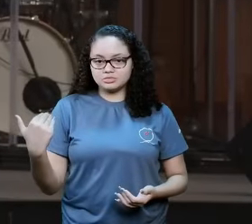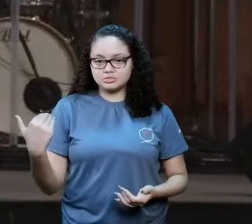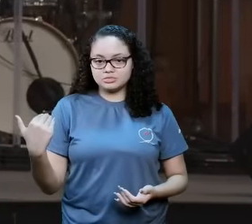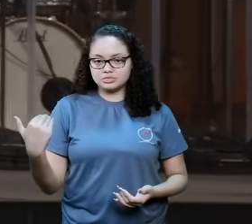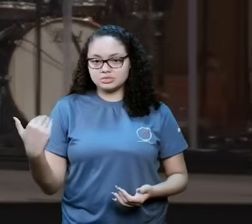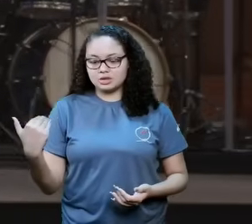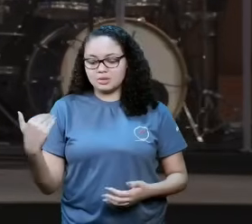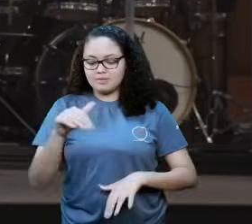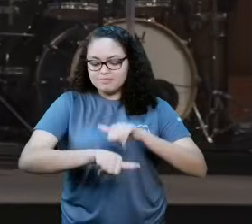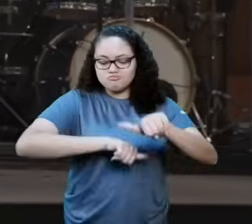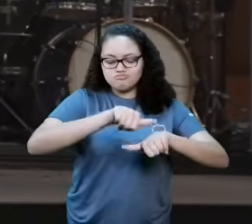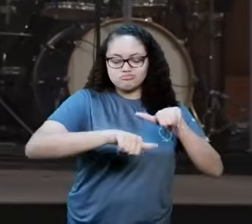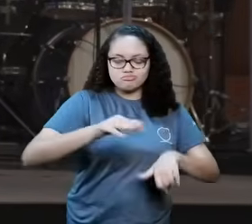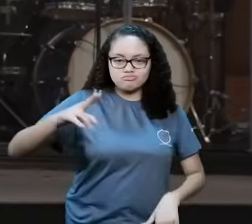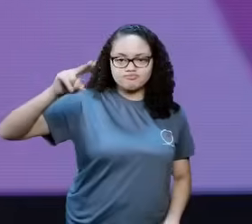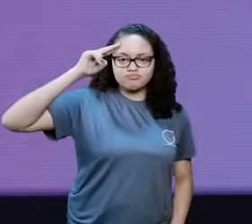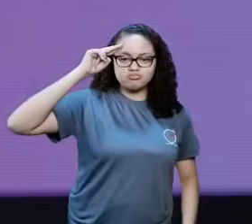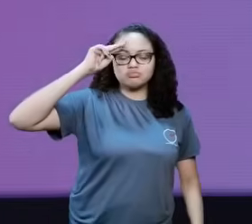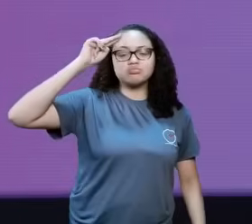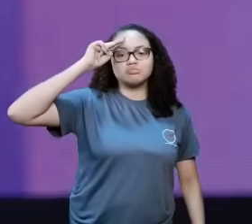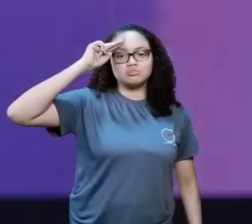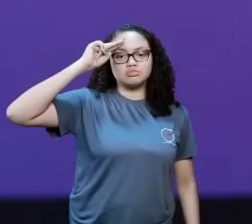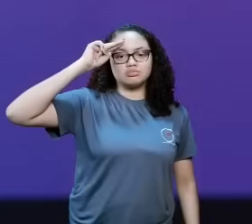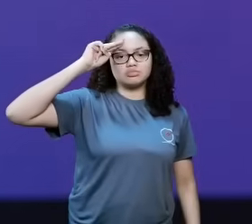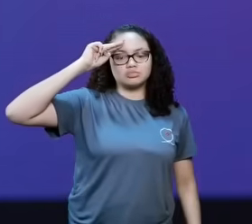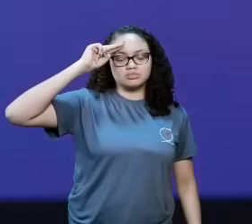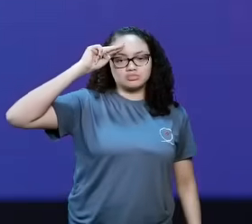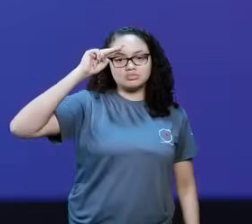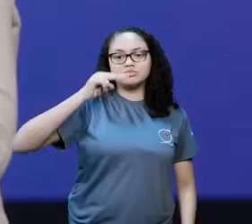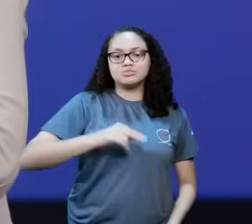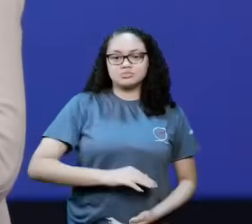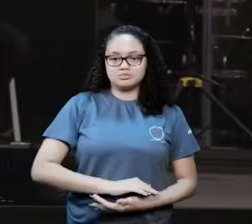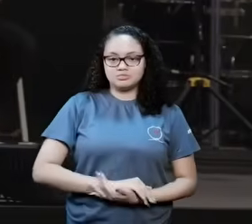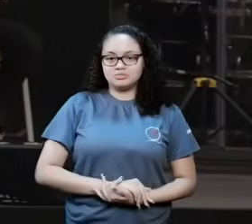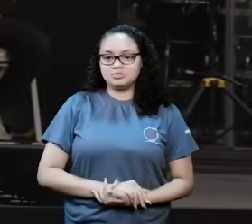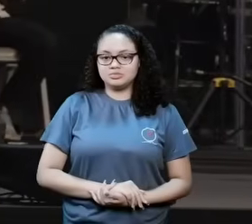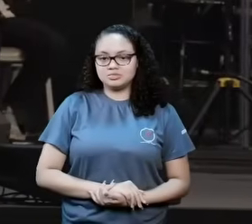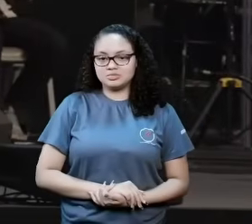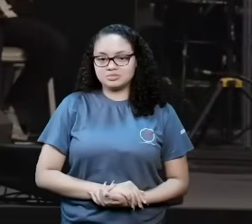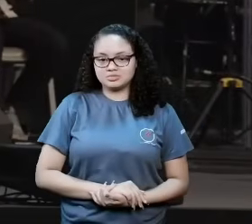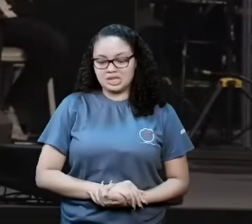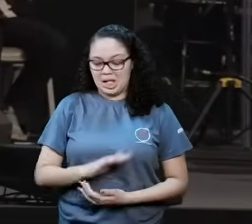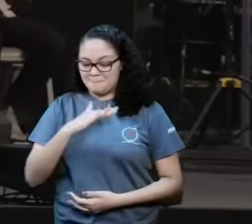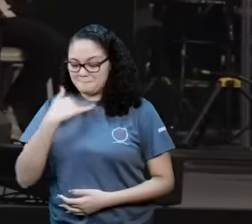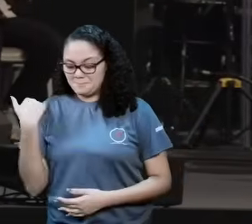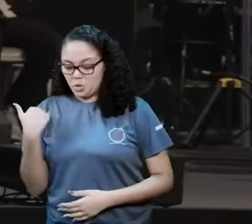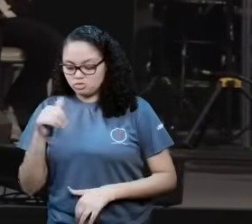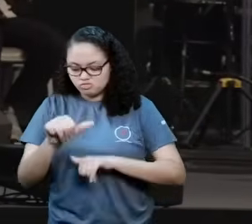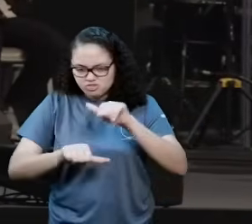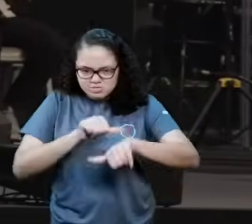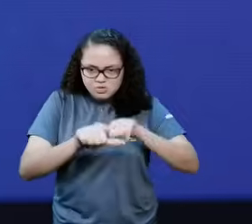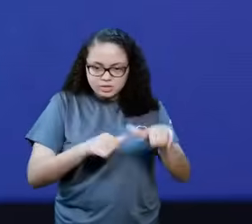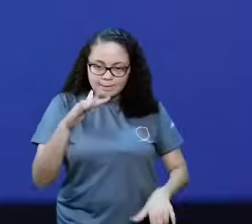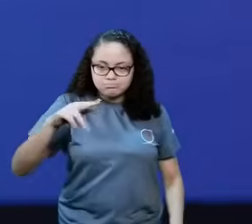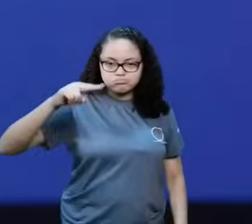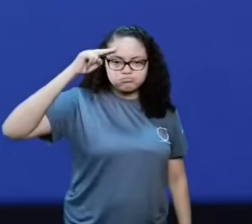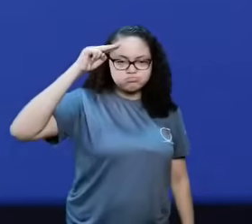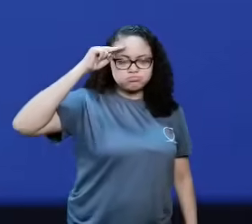para soldados. Não, gente. Vai passar de morto para soldado.